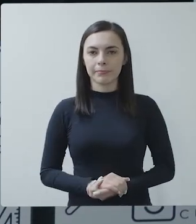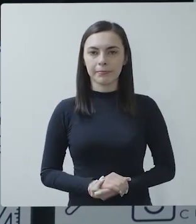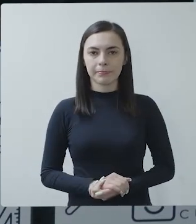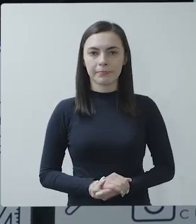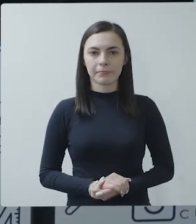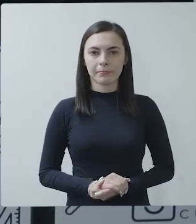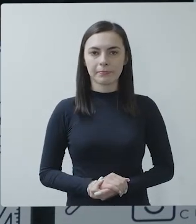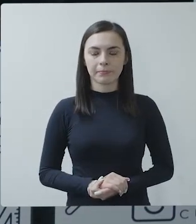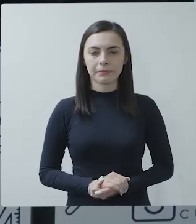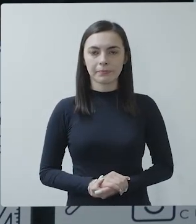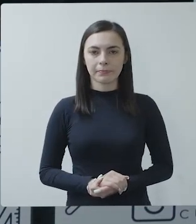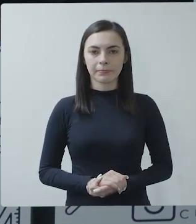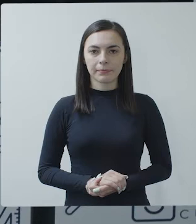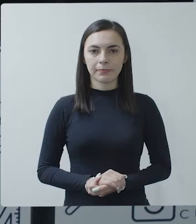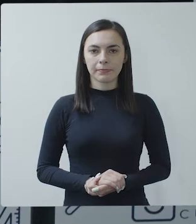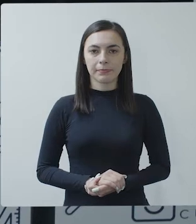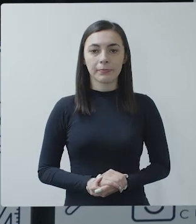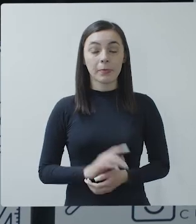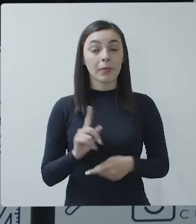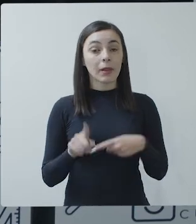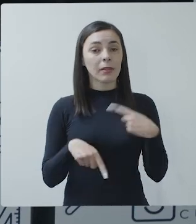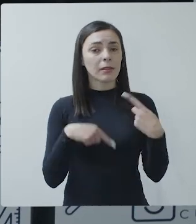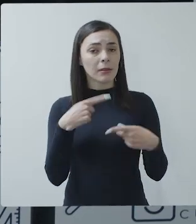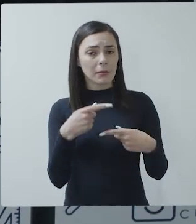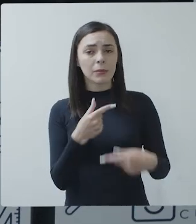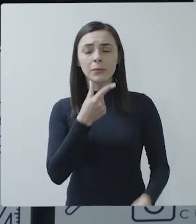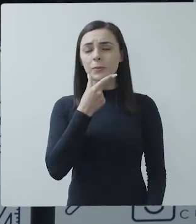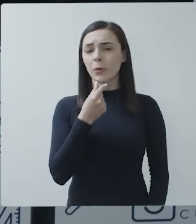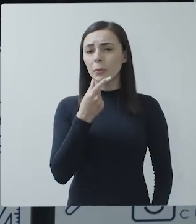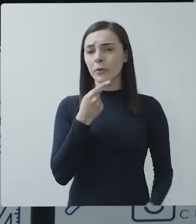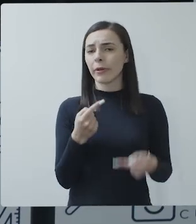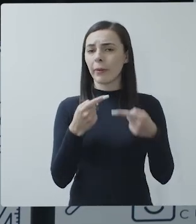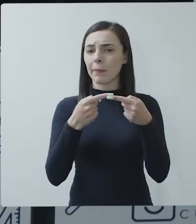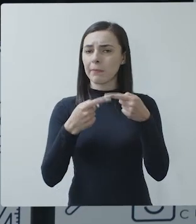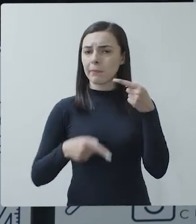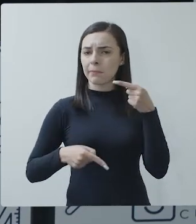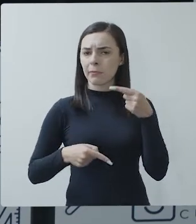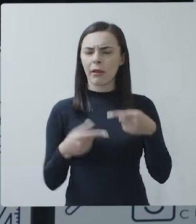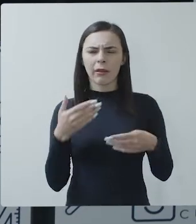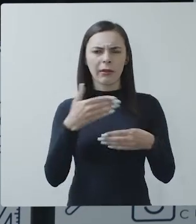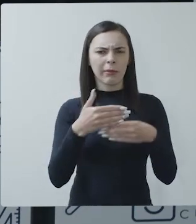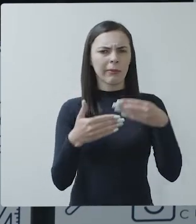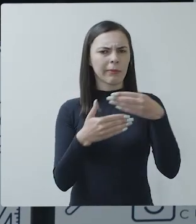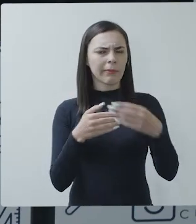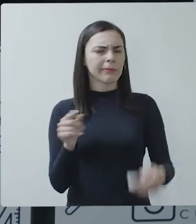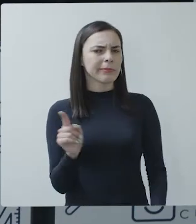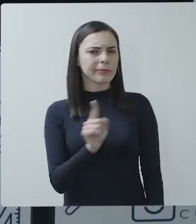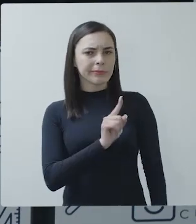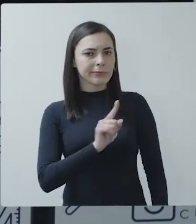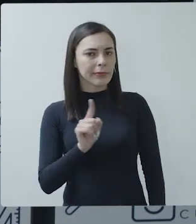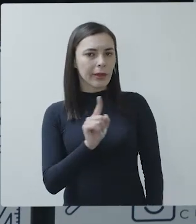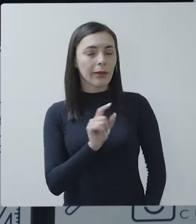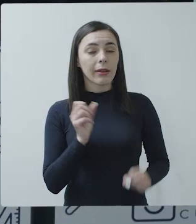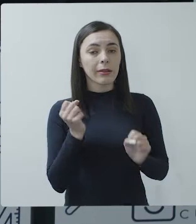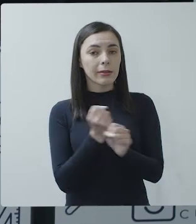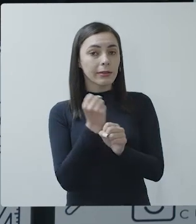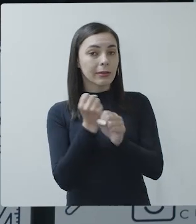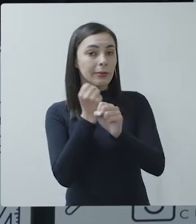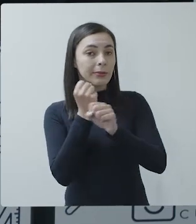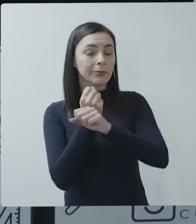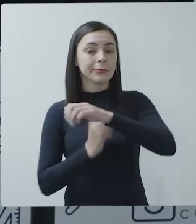Aí depois o Armandinho não concorda, vocês lembram? Que ele fala: muros não, podemos